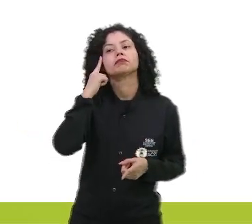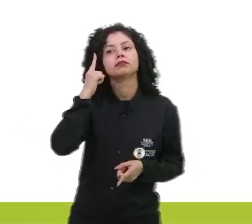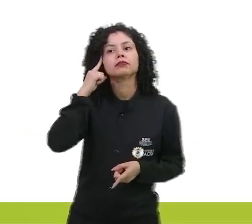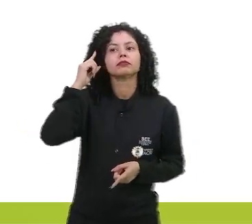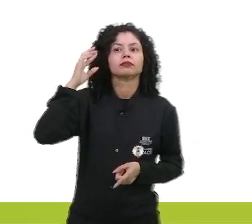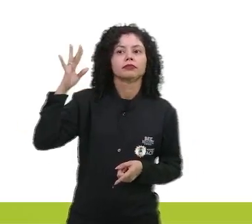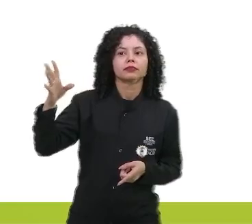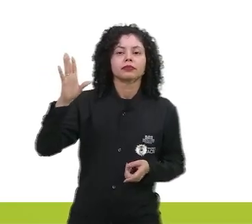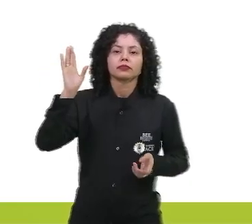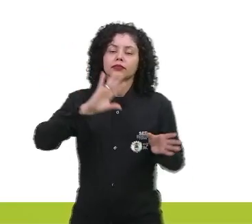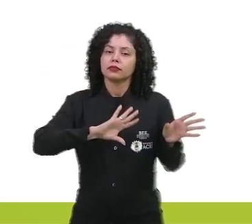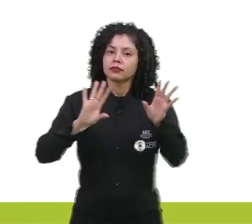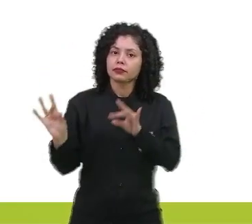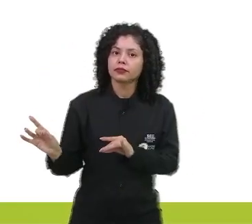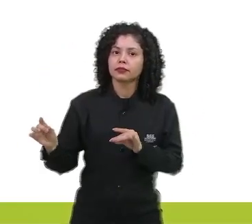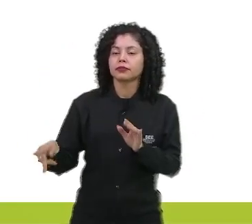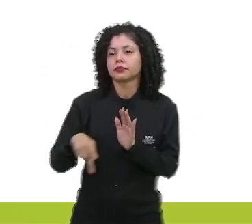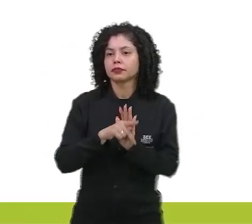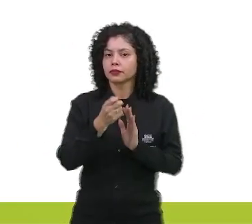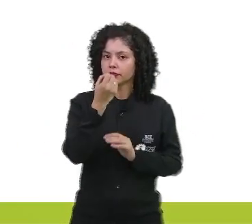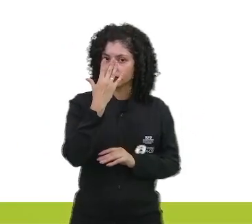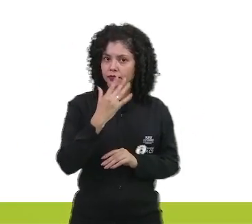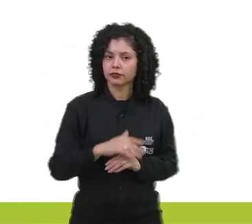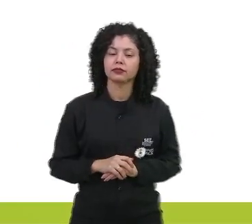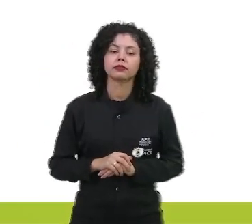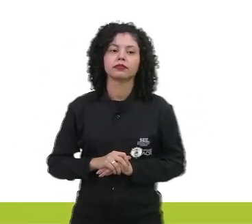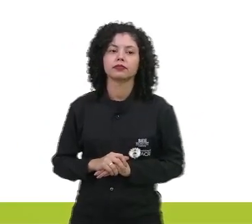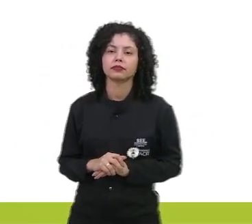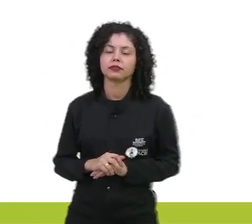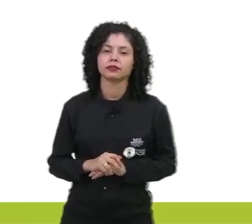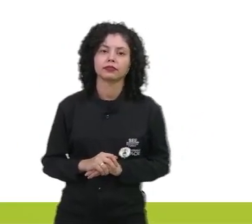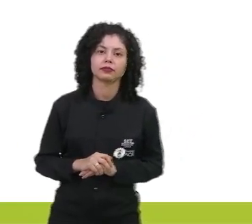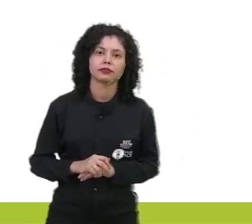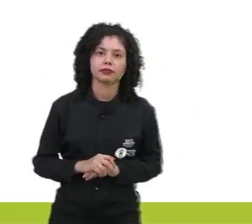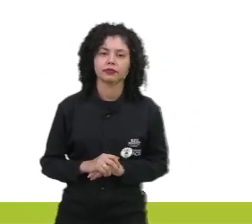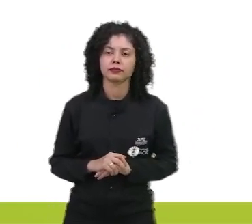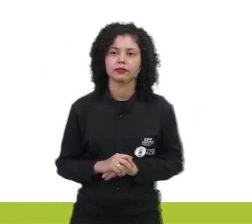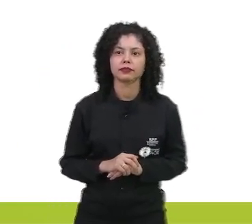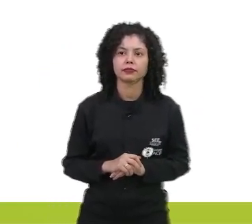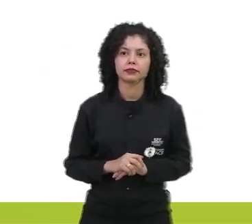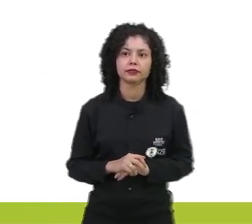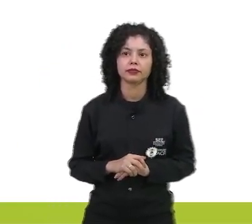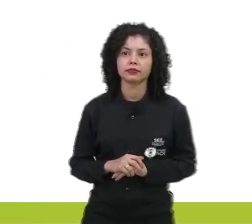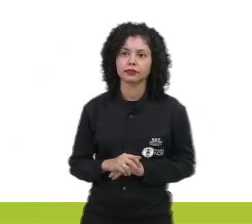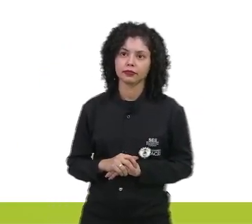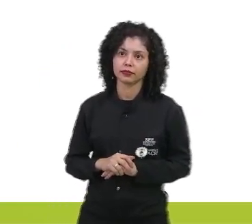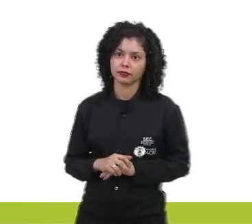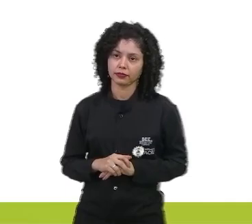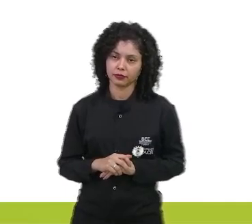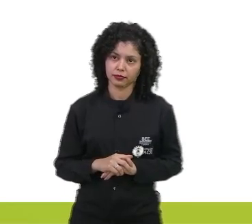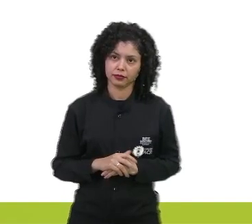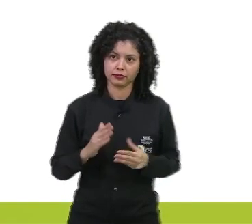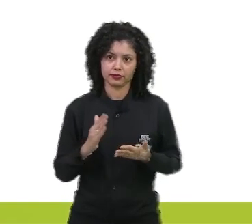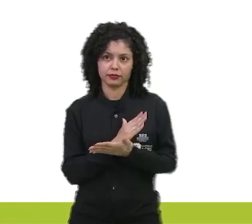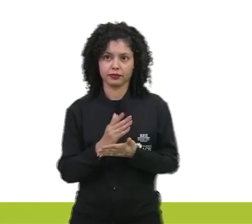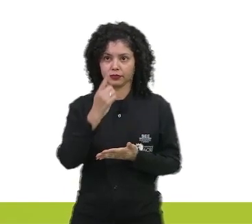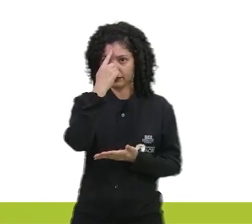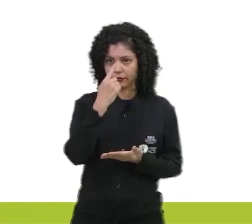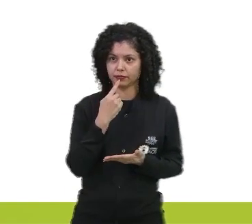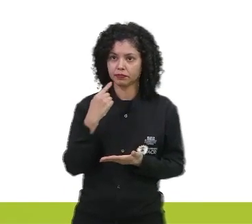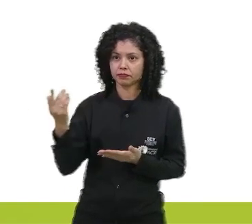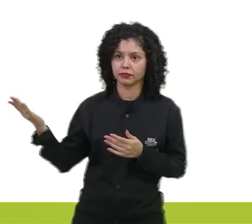reflexão que ele traz em suas fotografias, que traz uma carga dramática. Vamos dar uma olhadinha aqui em algumas